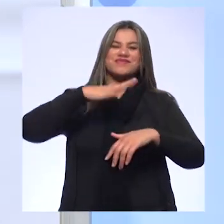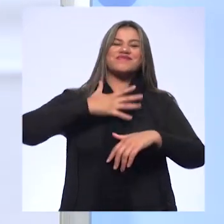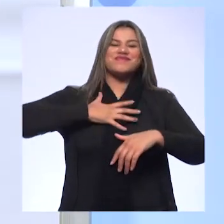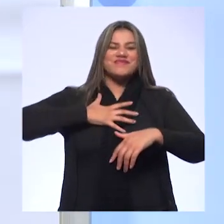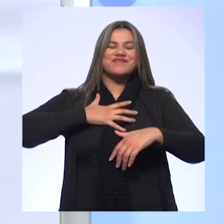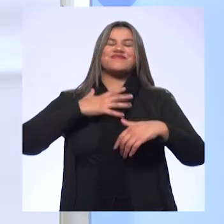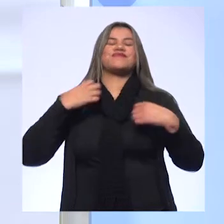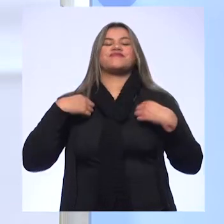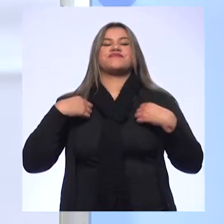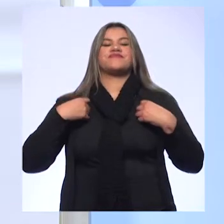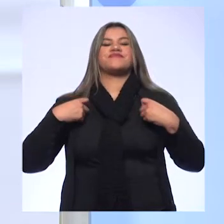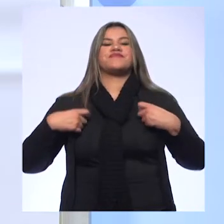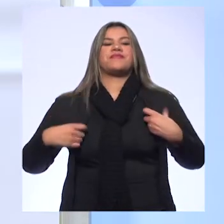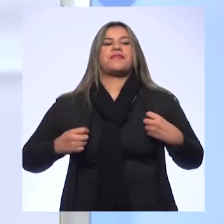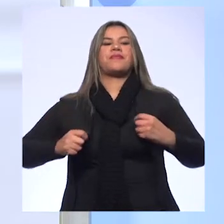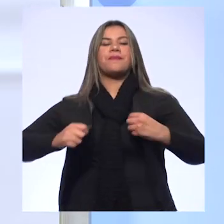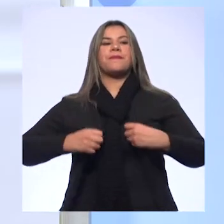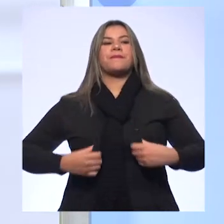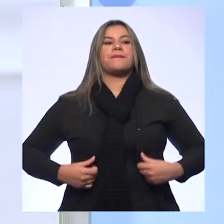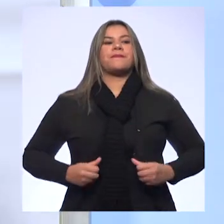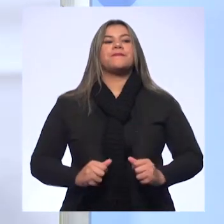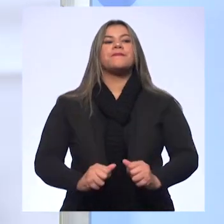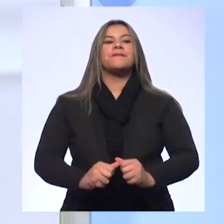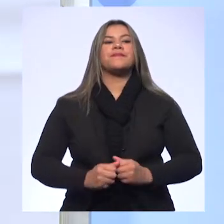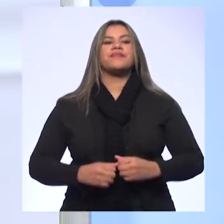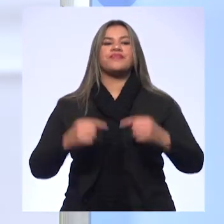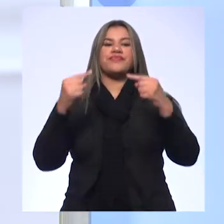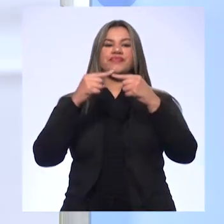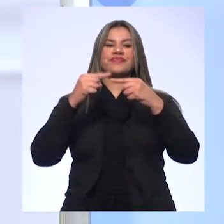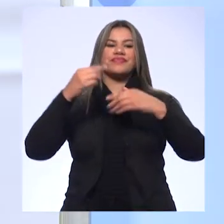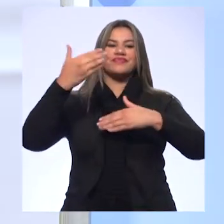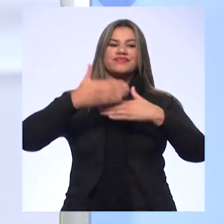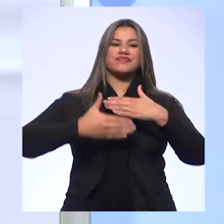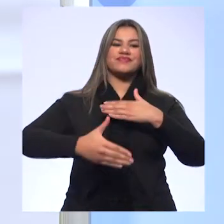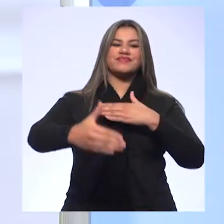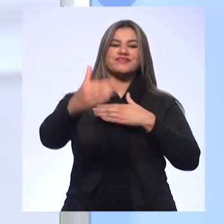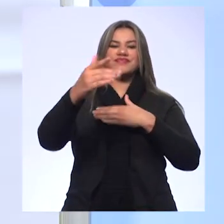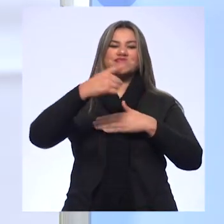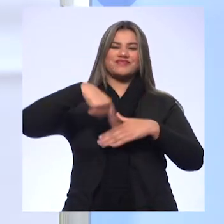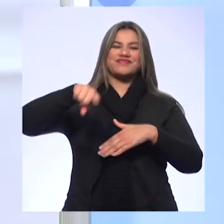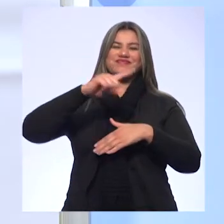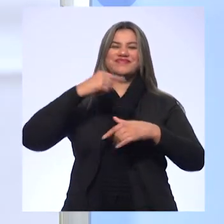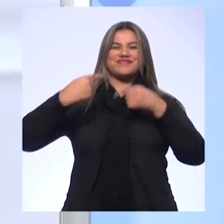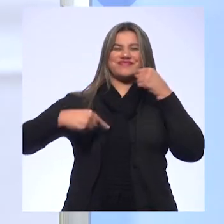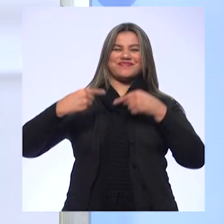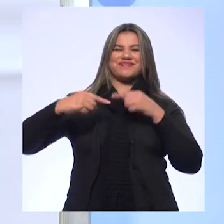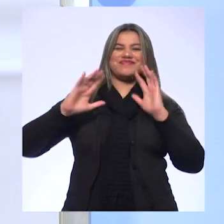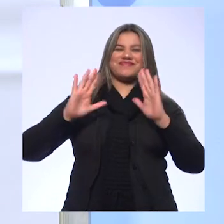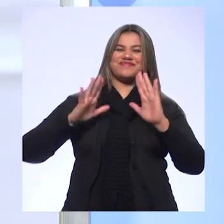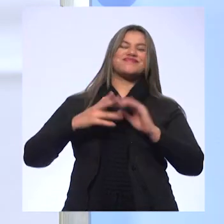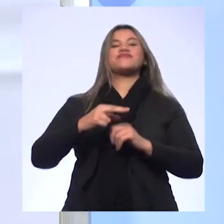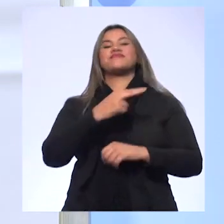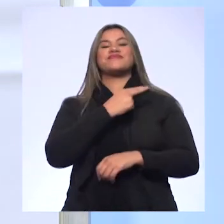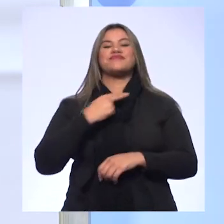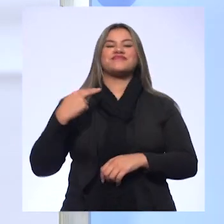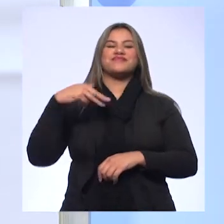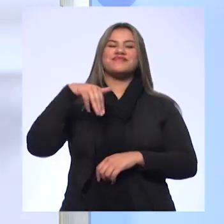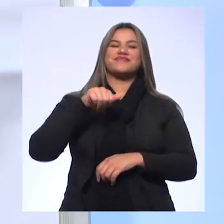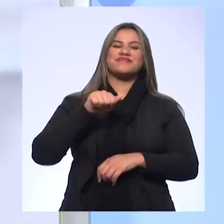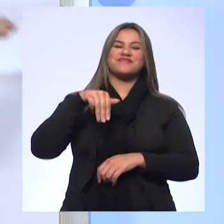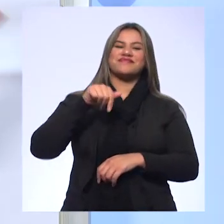sobretudo desse começo da aula de hoje, que vem em continuação ao que a gente vinha discutindo. Eu sou o professor